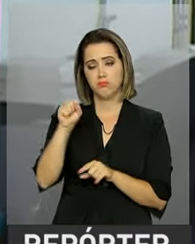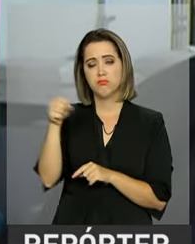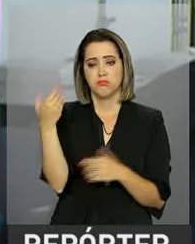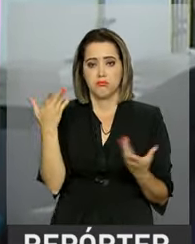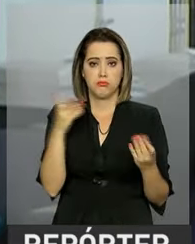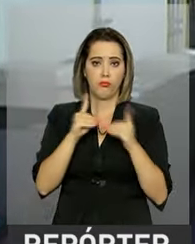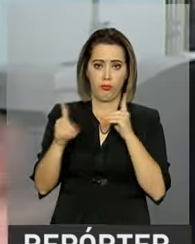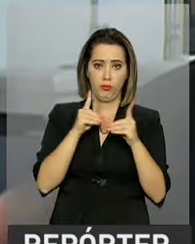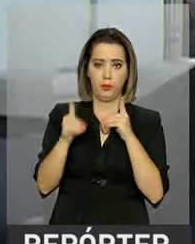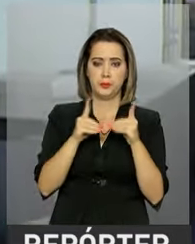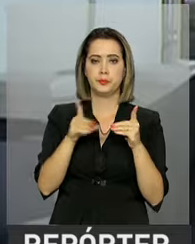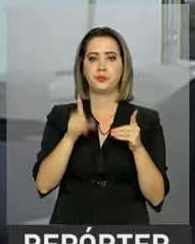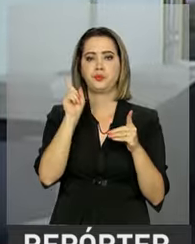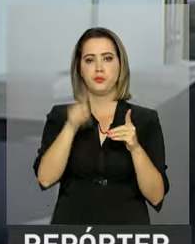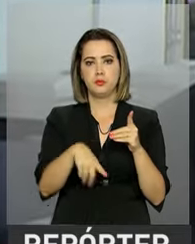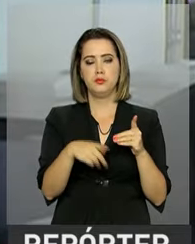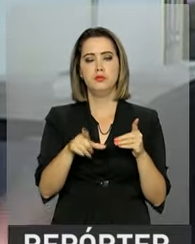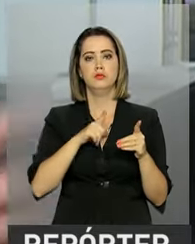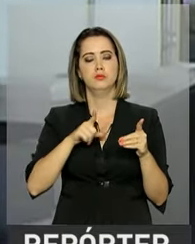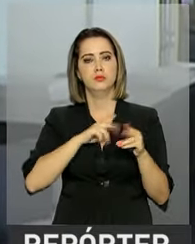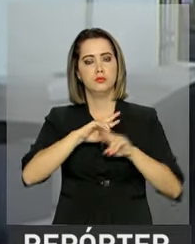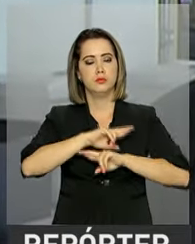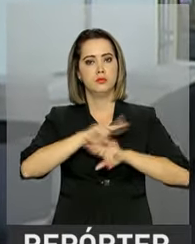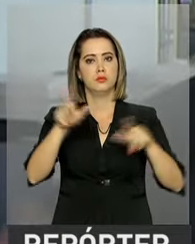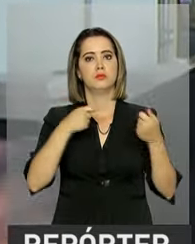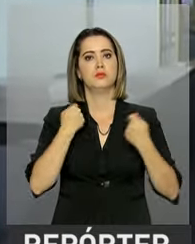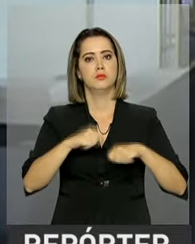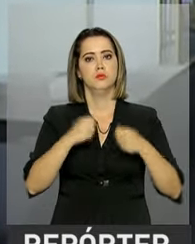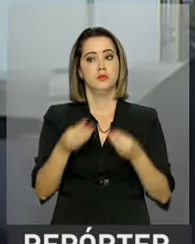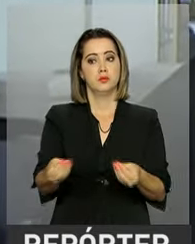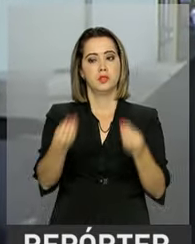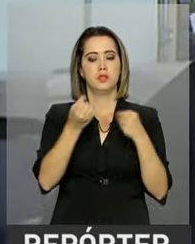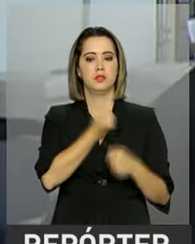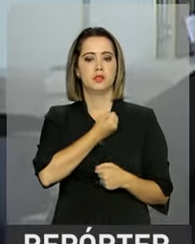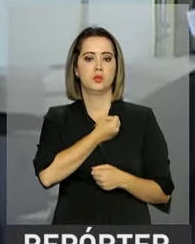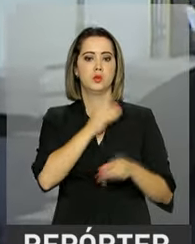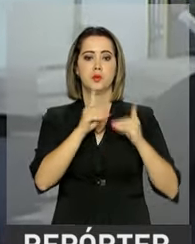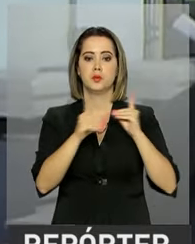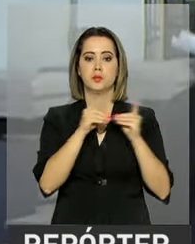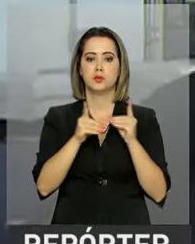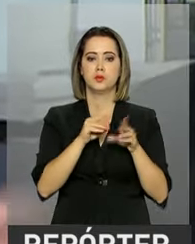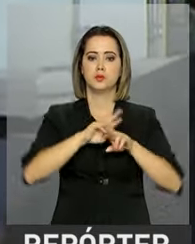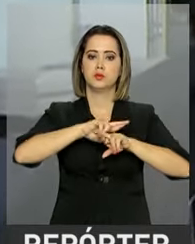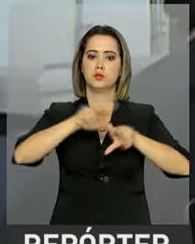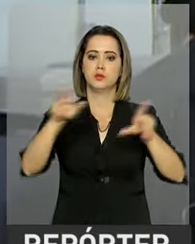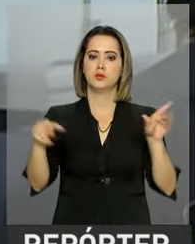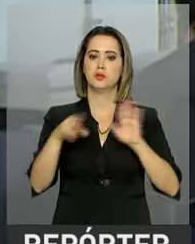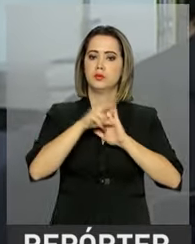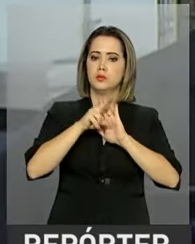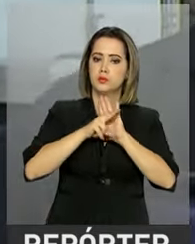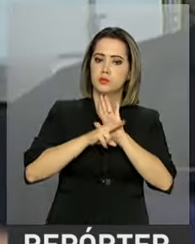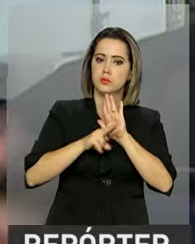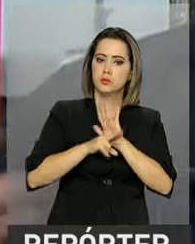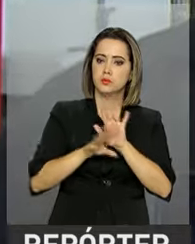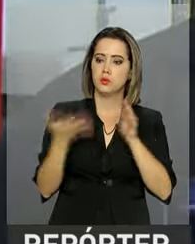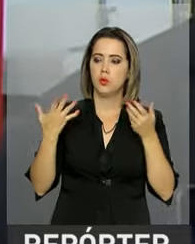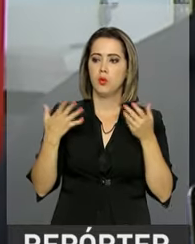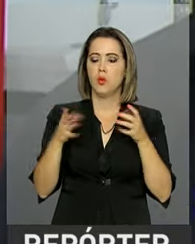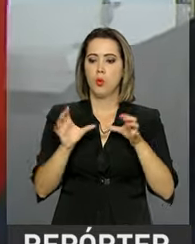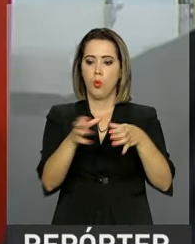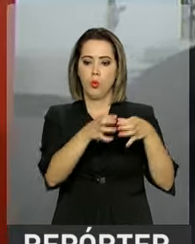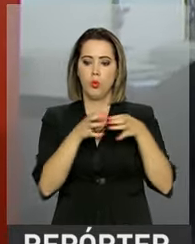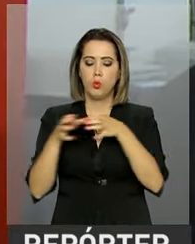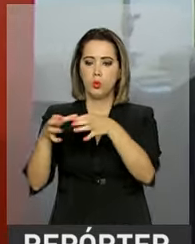tem tem muita evidência por trás mas eu acho que falta trazer mais números paraa discussão né são várias Medidas com impacto sobre diversos